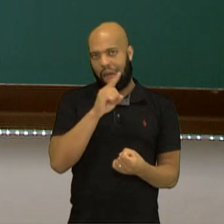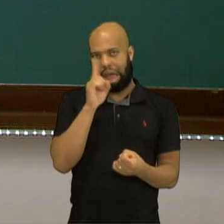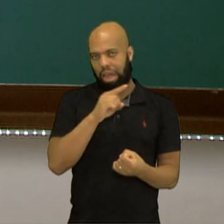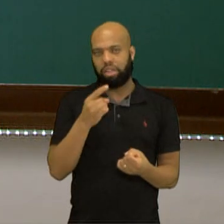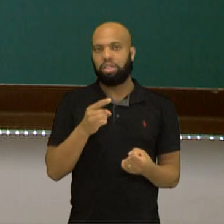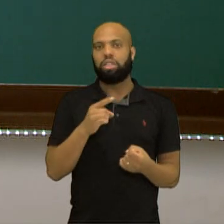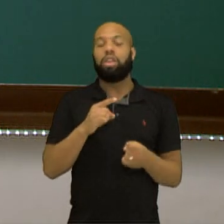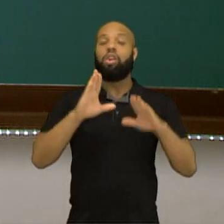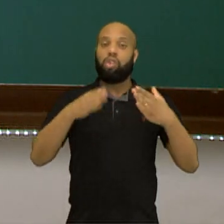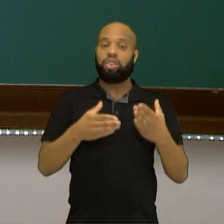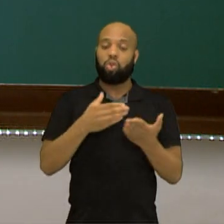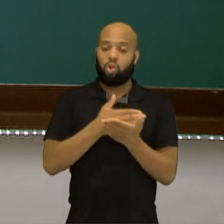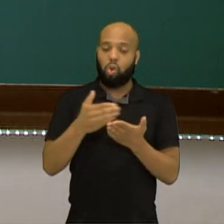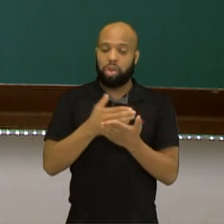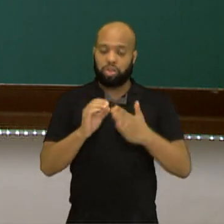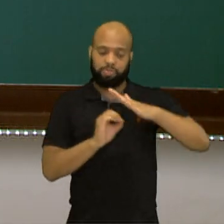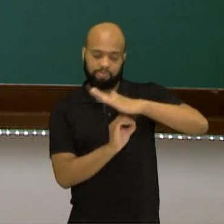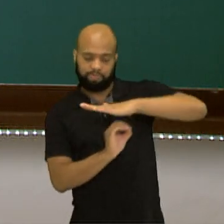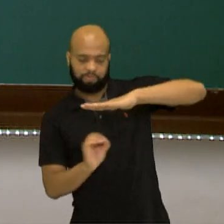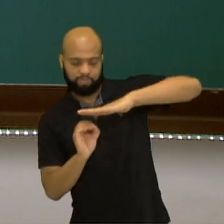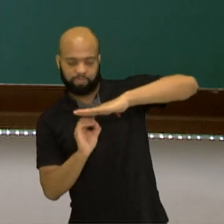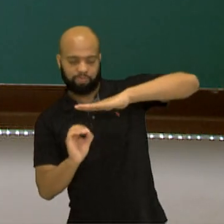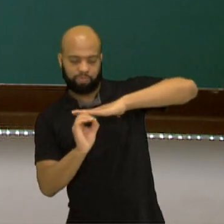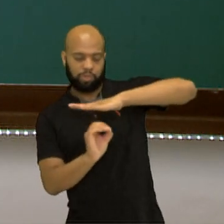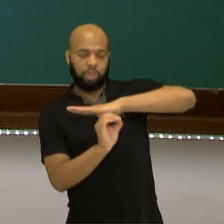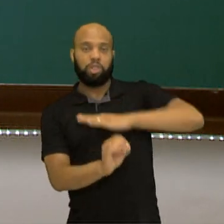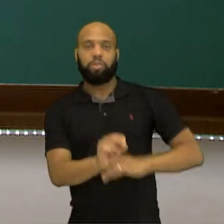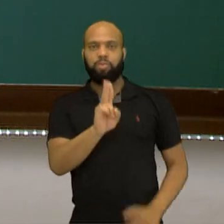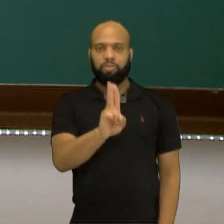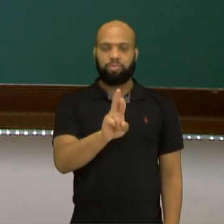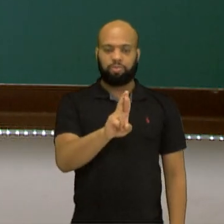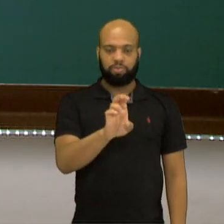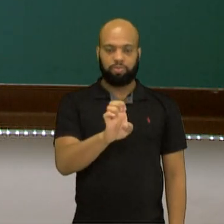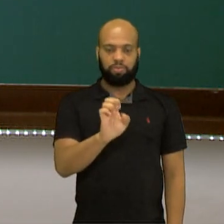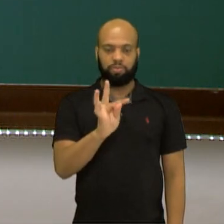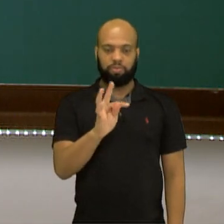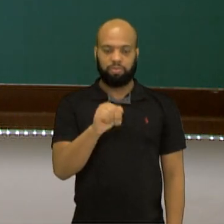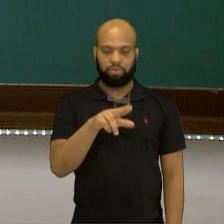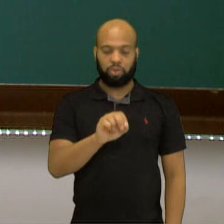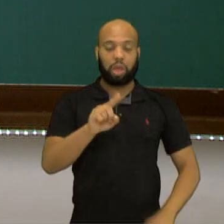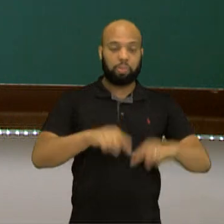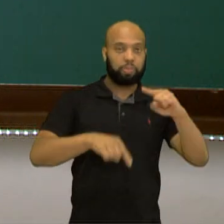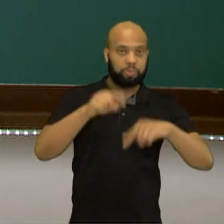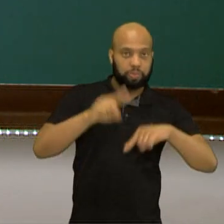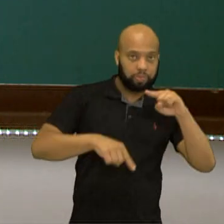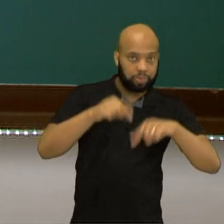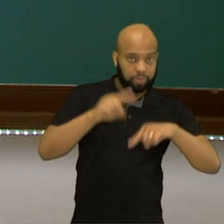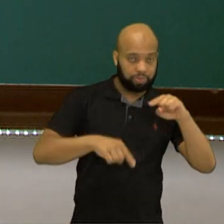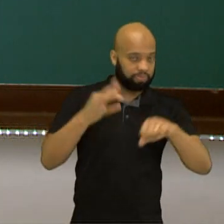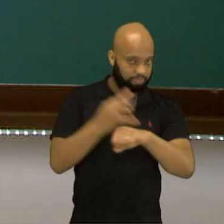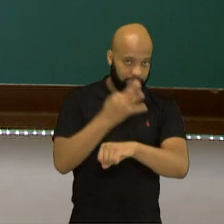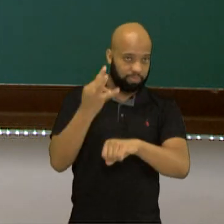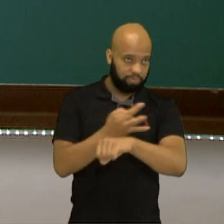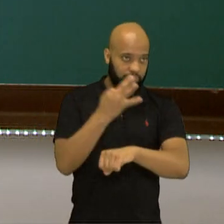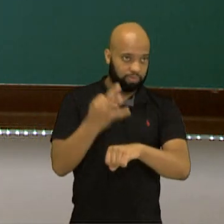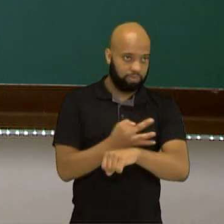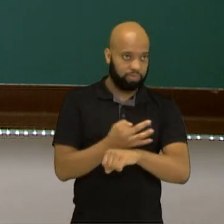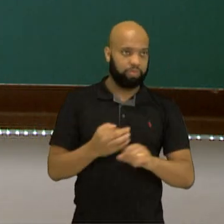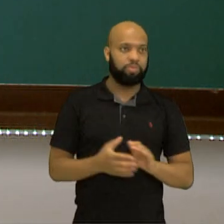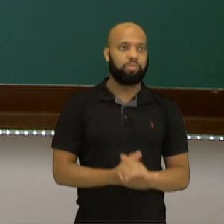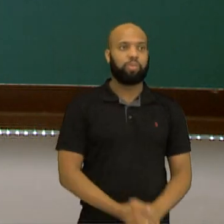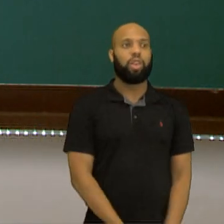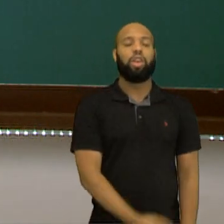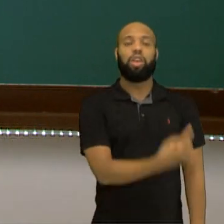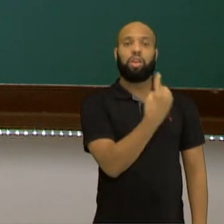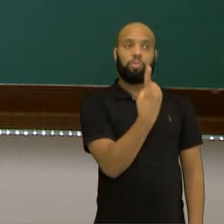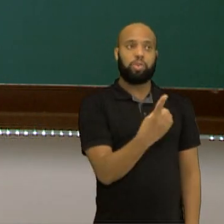surgiram as rodas de uretano, que é um material mais resistente para aguentar esse impacto. Em 73, tá?